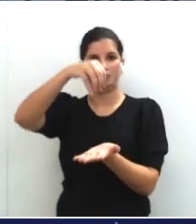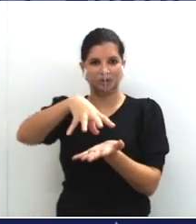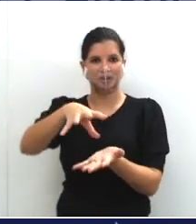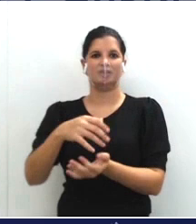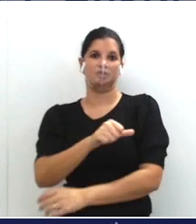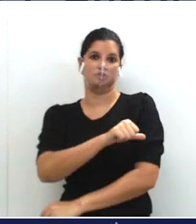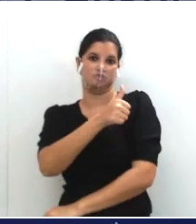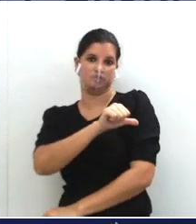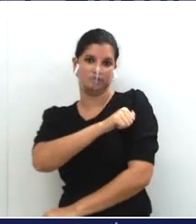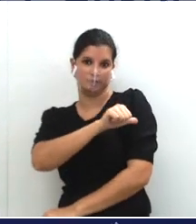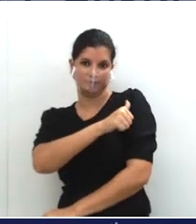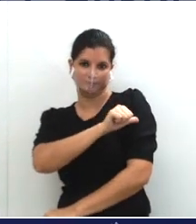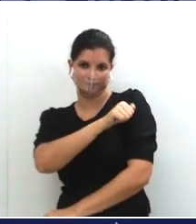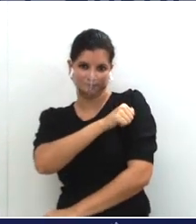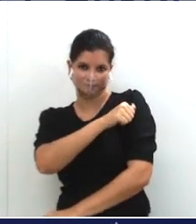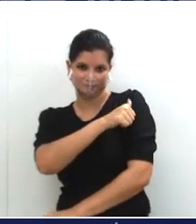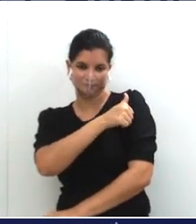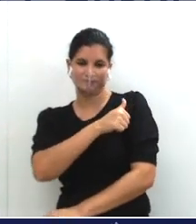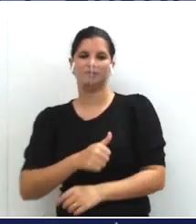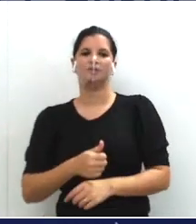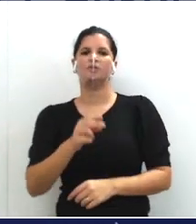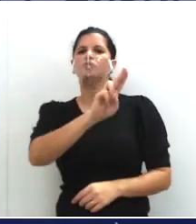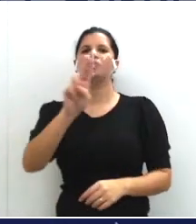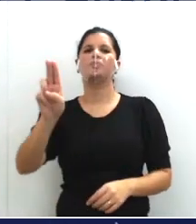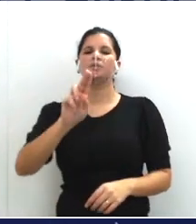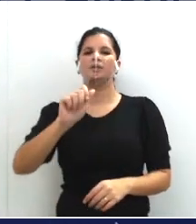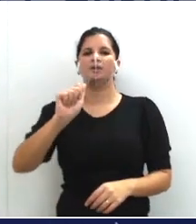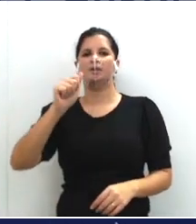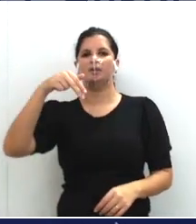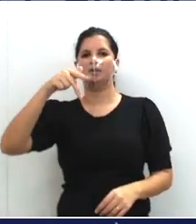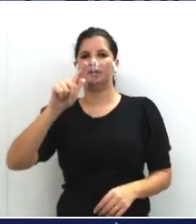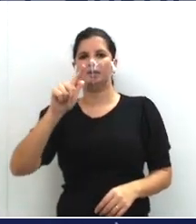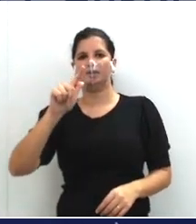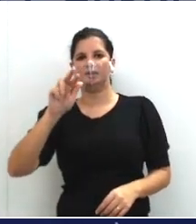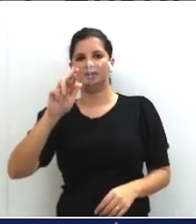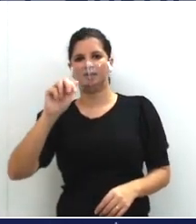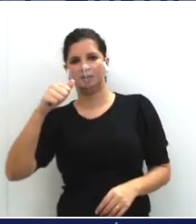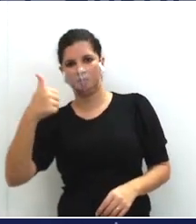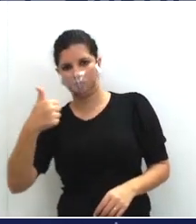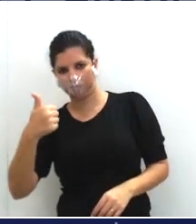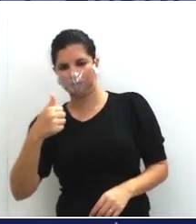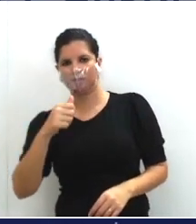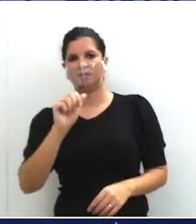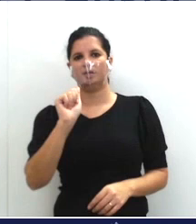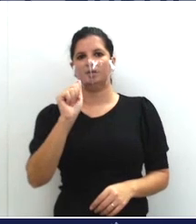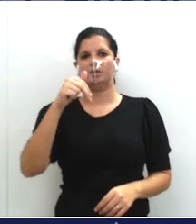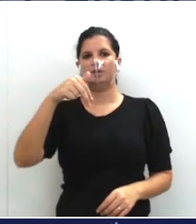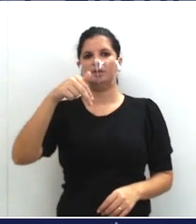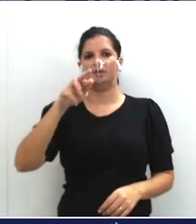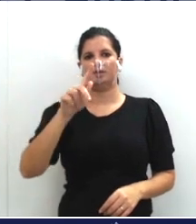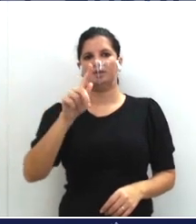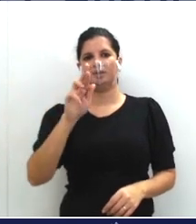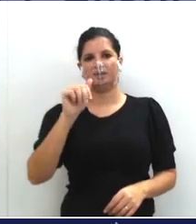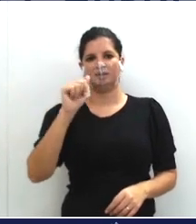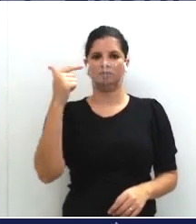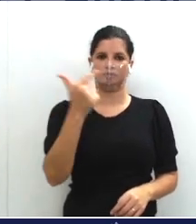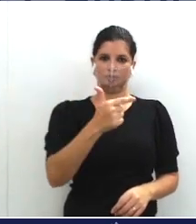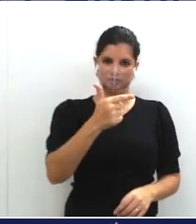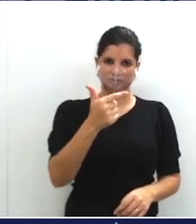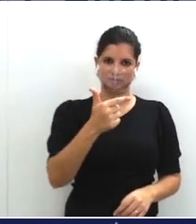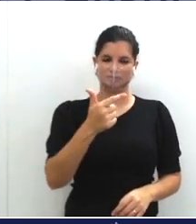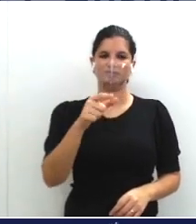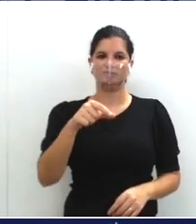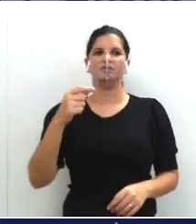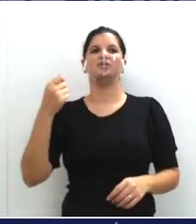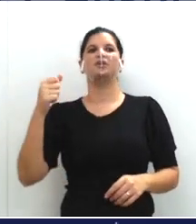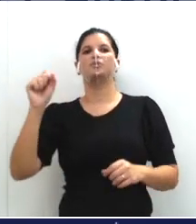nuclear em Angra dos Reis, no Rio de Janeiro, que são chamadas de Angra 1 e Angra 2. As